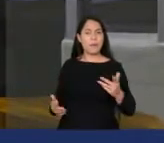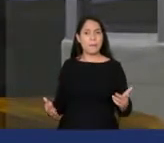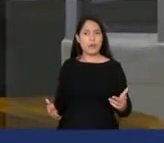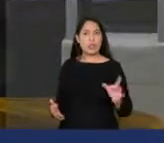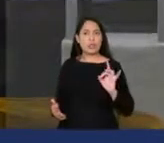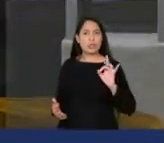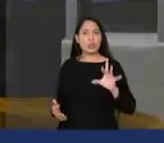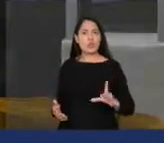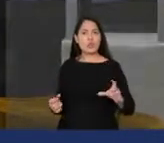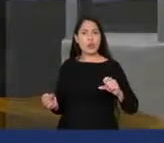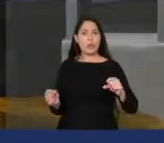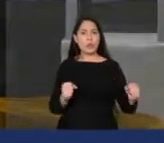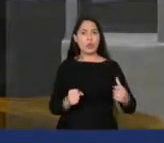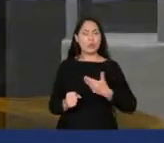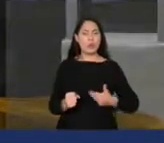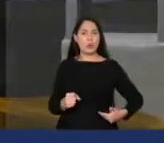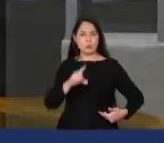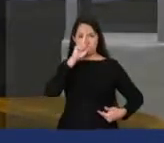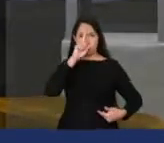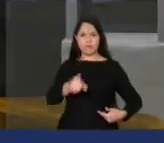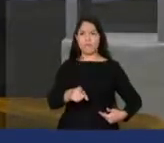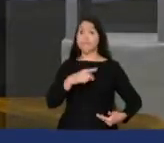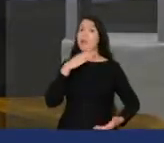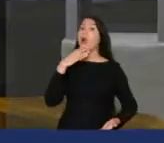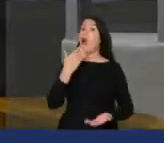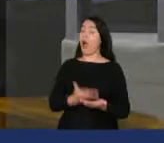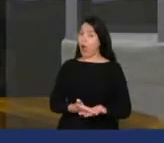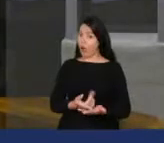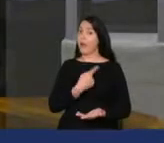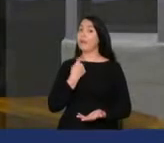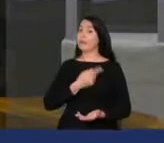poder público. Pasmem, já vivemos isso.